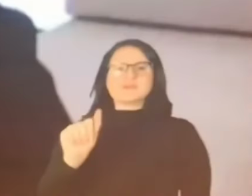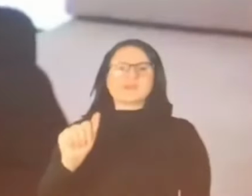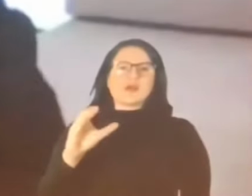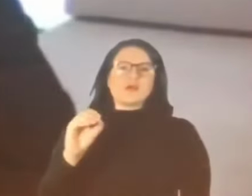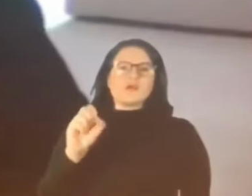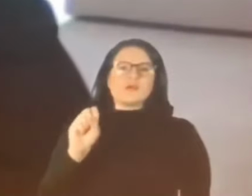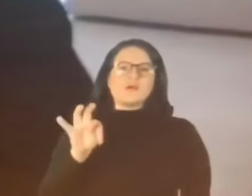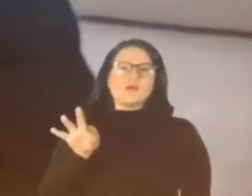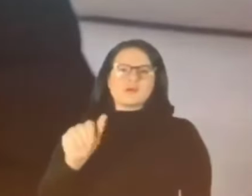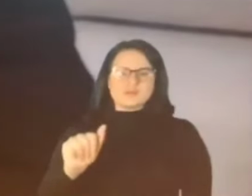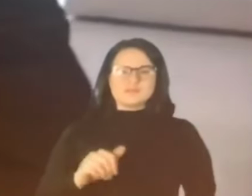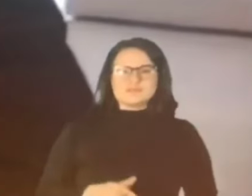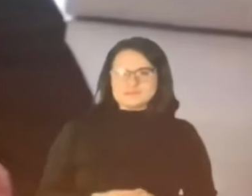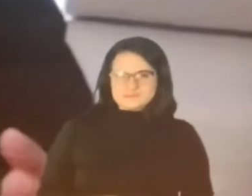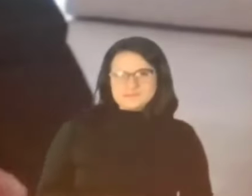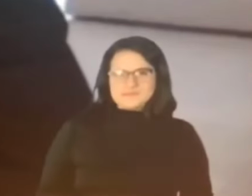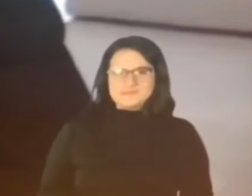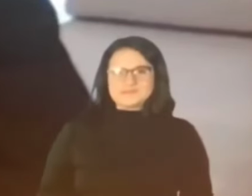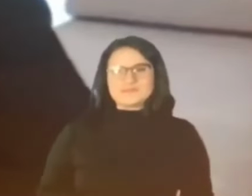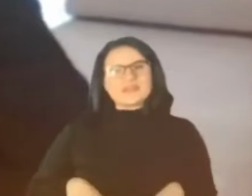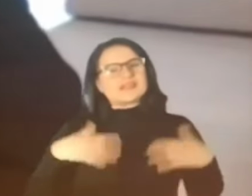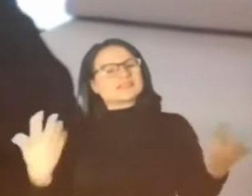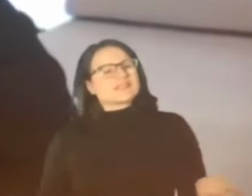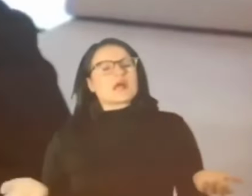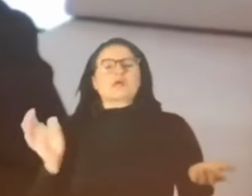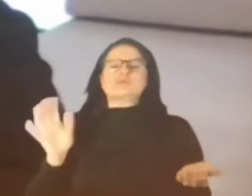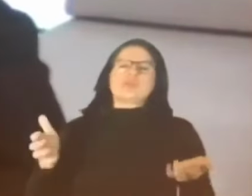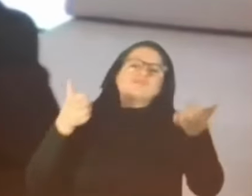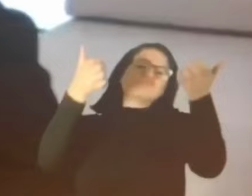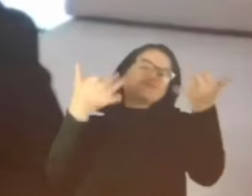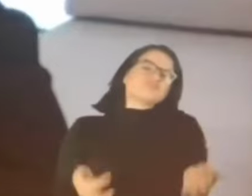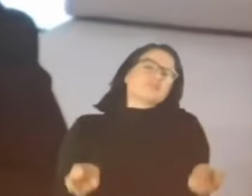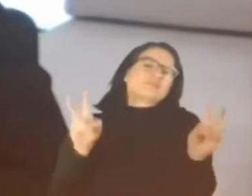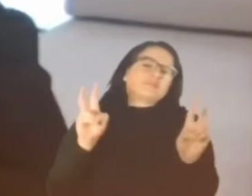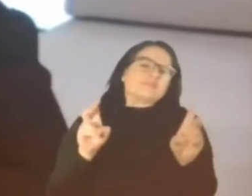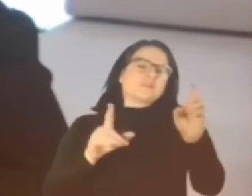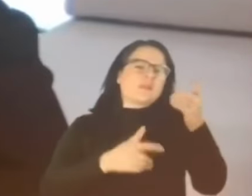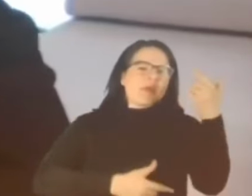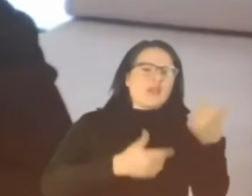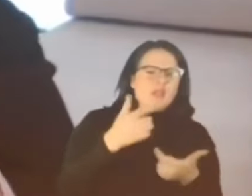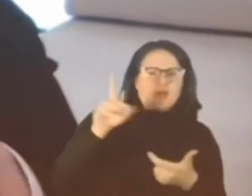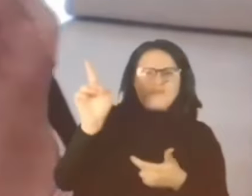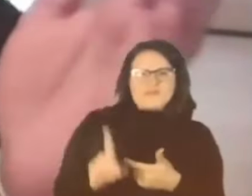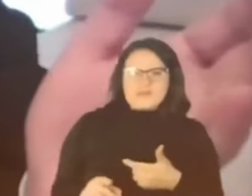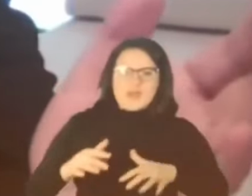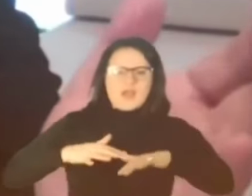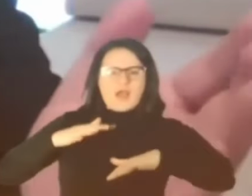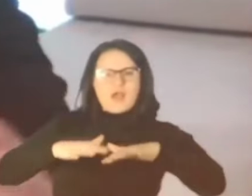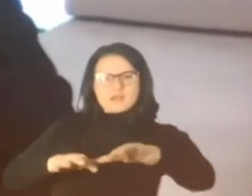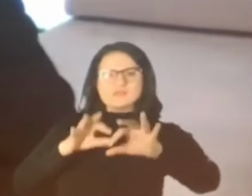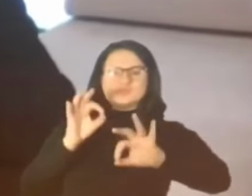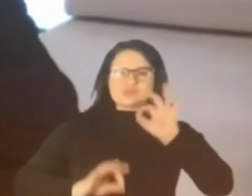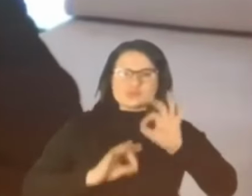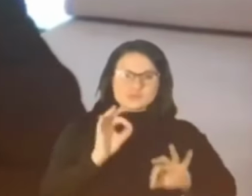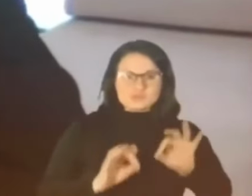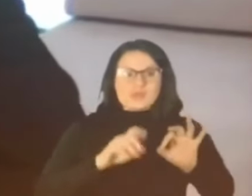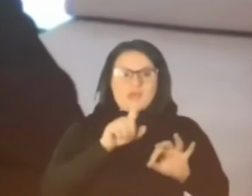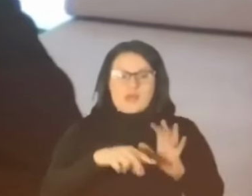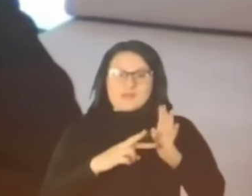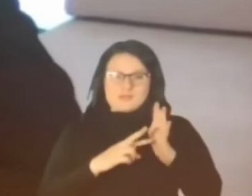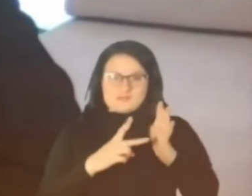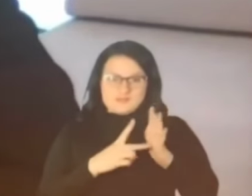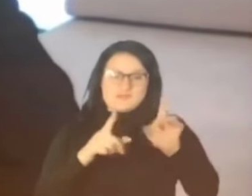Como eu tinha dito, eu falei sobre o lawfare e ativismo judicial. O lawfare, que também é considerado o ativismo do bem,